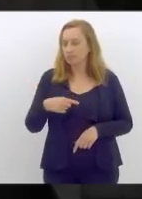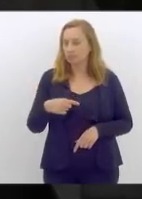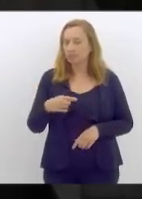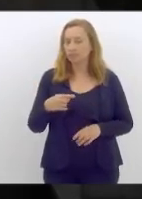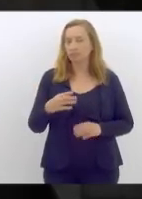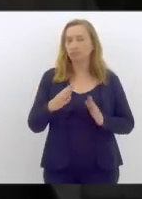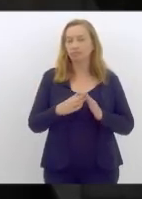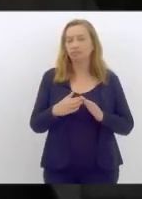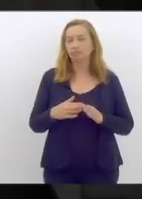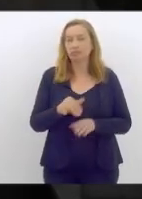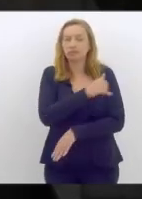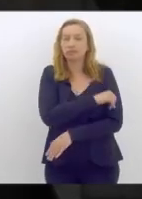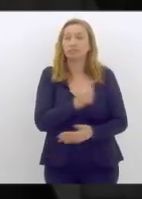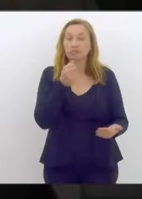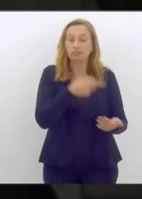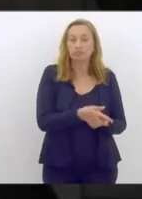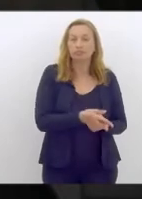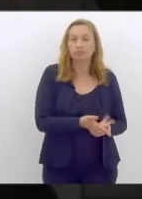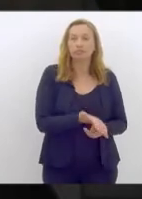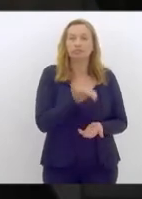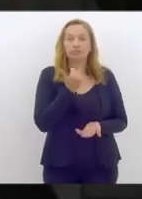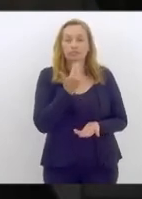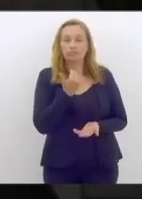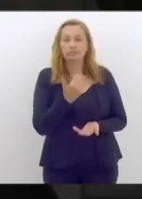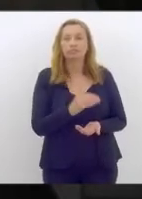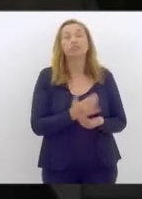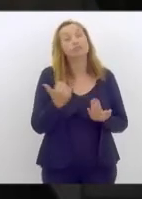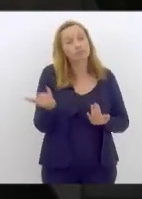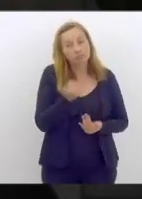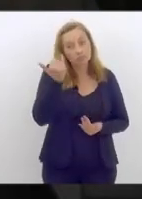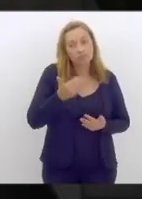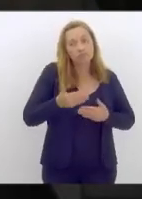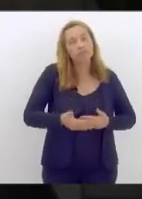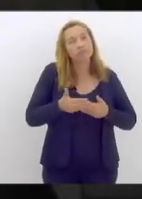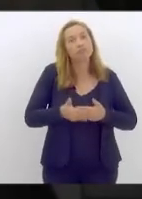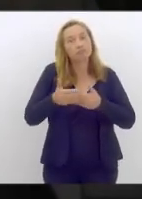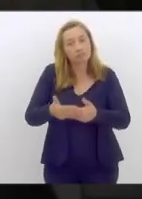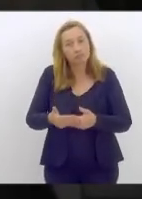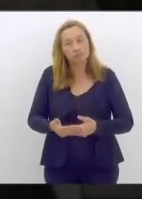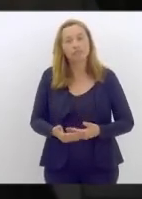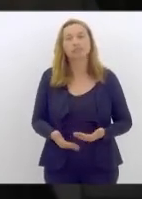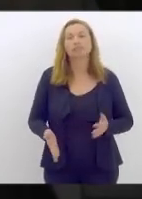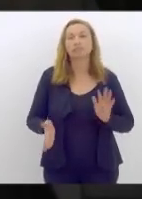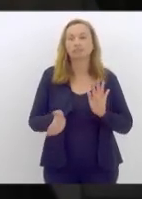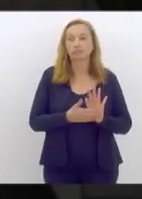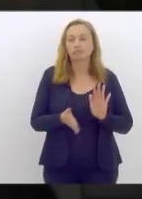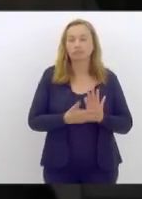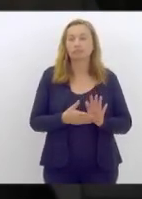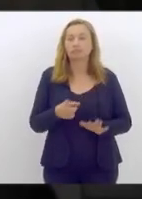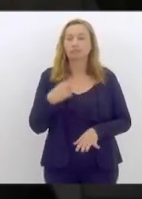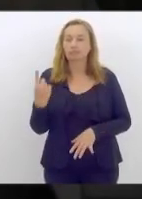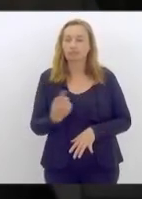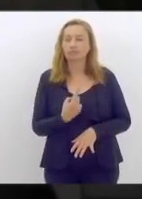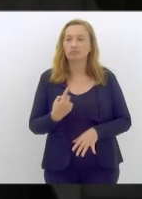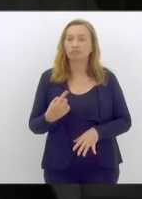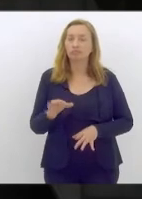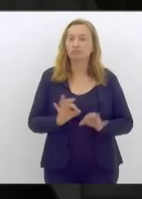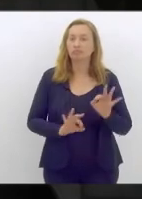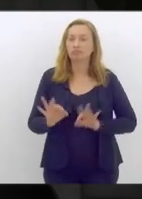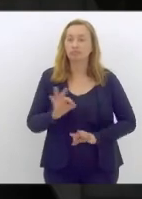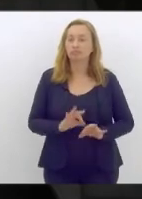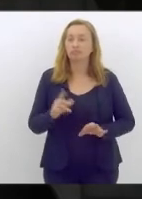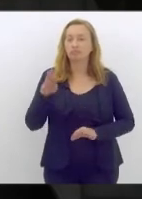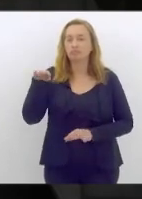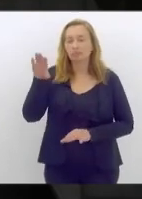morar tem que pagar contas tem que comer deve tá muito importante que a gente avance naquilo que a gente propõe no nosso programa do presidente Lula de uma bolsa